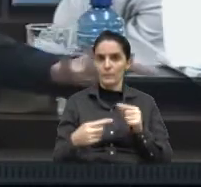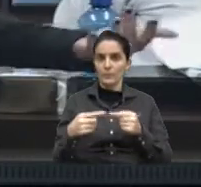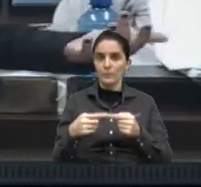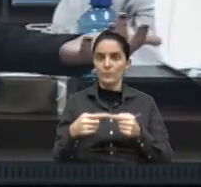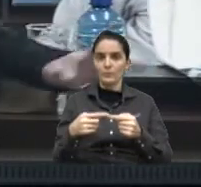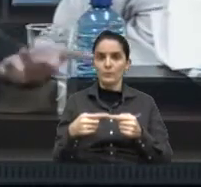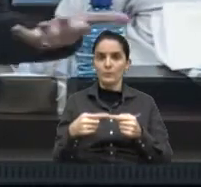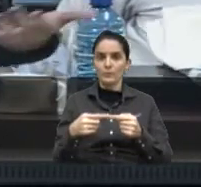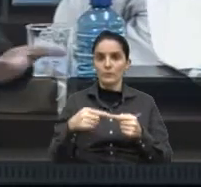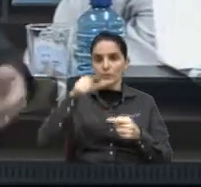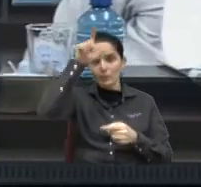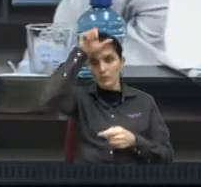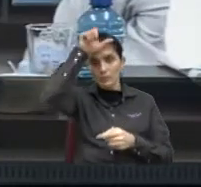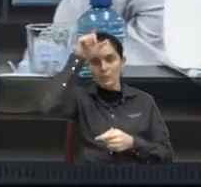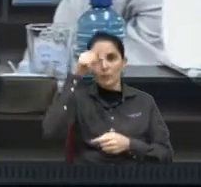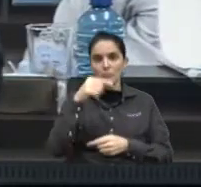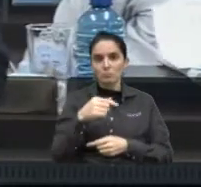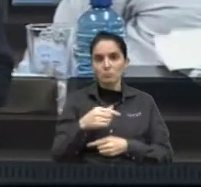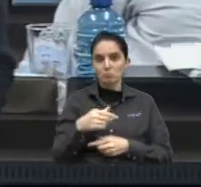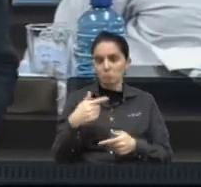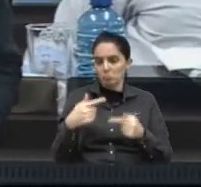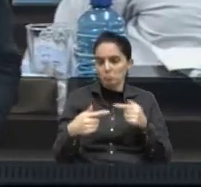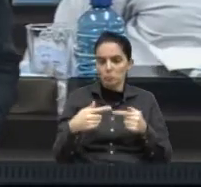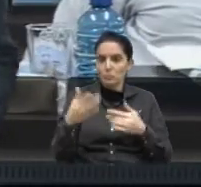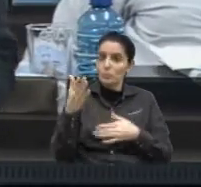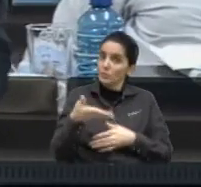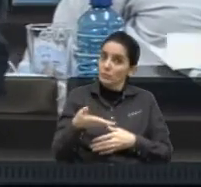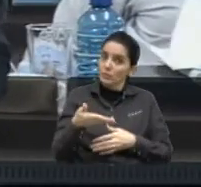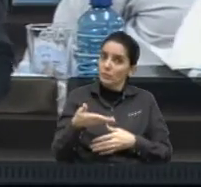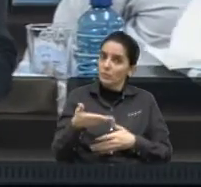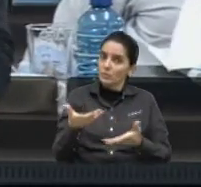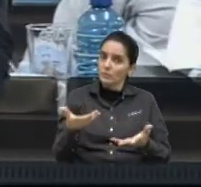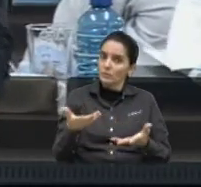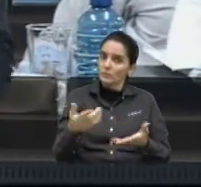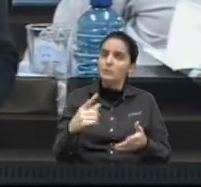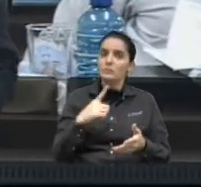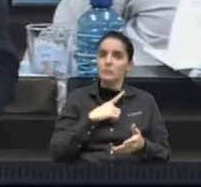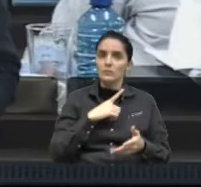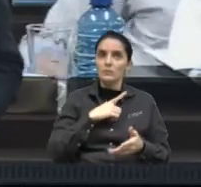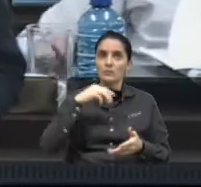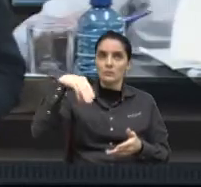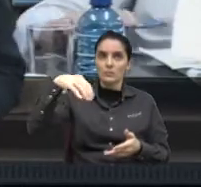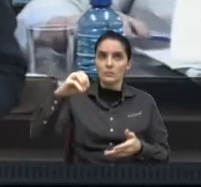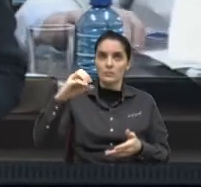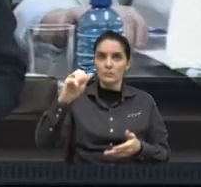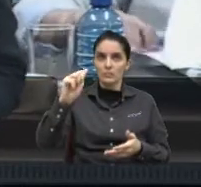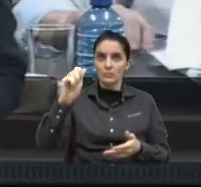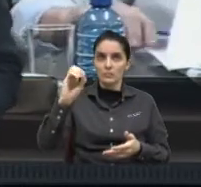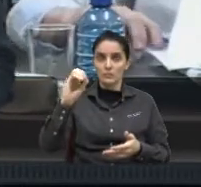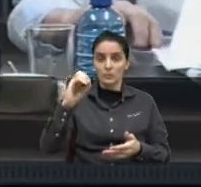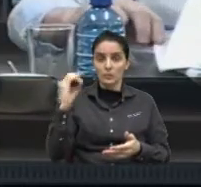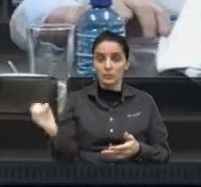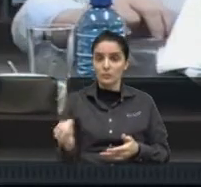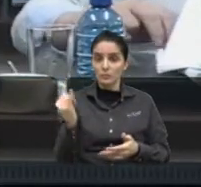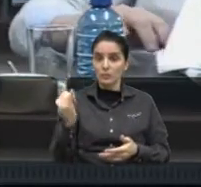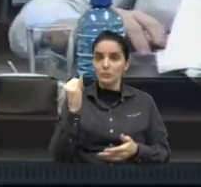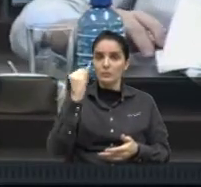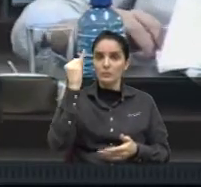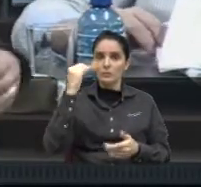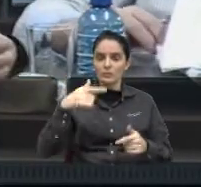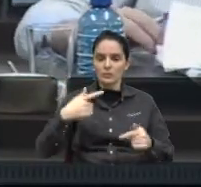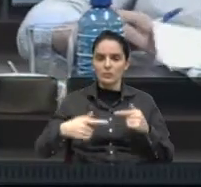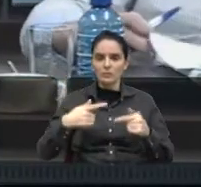não pôde falar e discutir uma moção hoje mesmo nós temos uma moção de suma importância a ser discutida é que